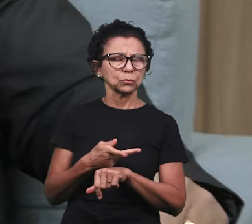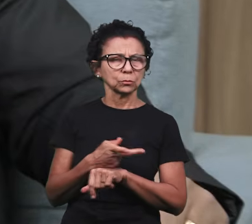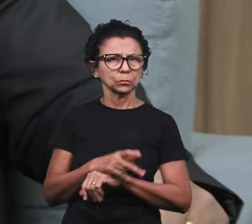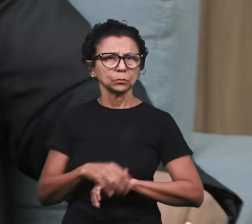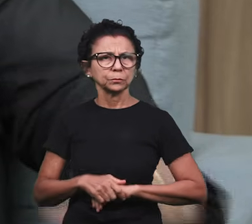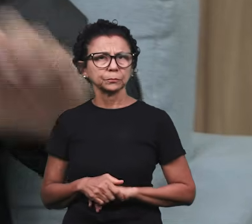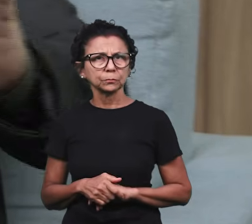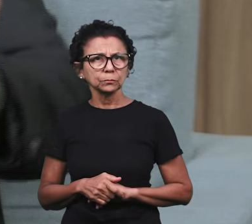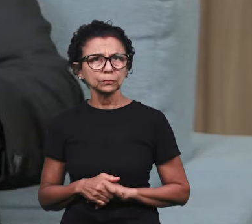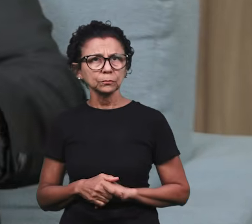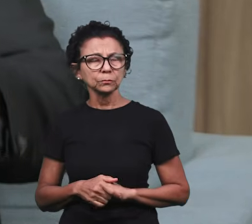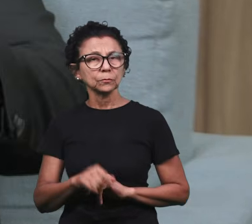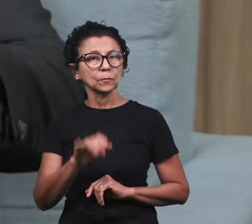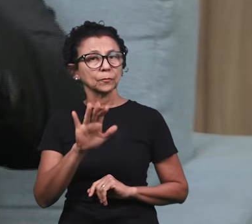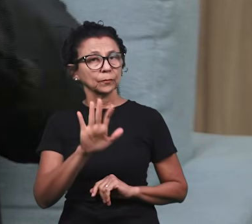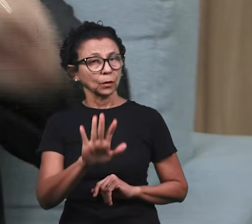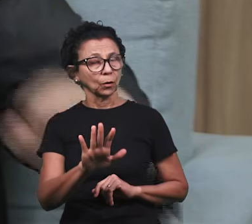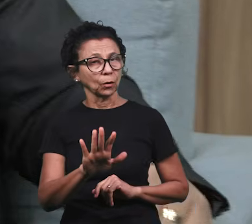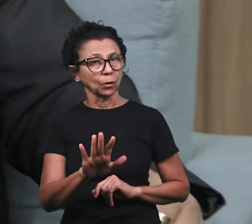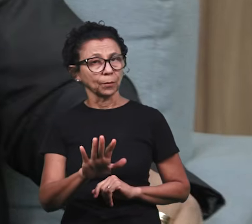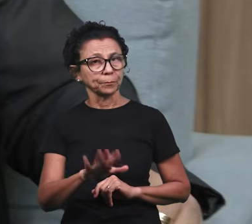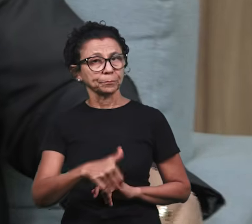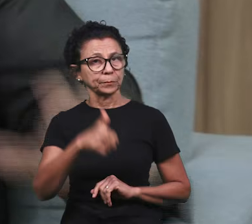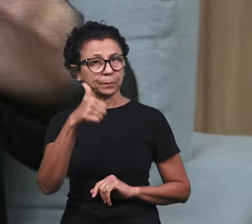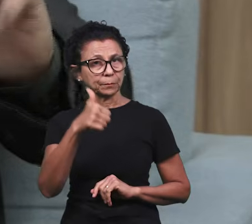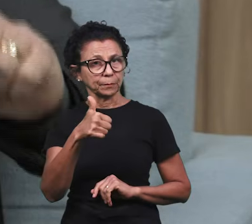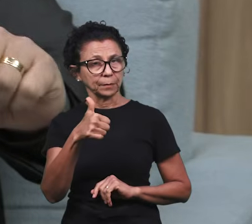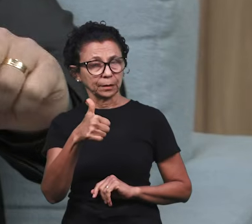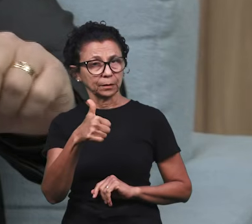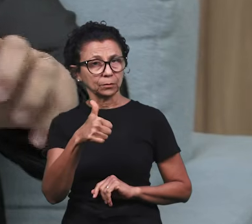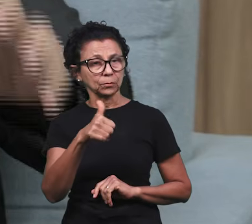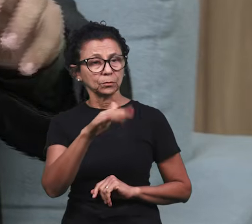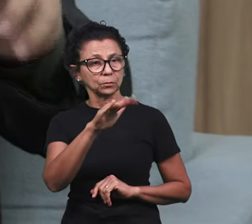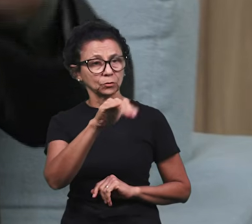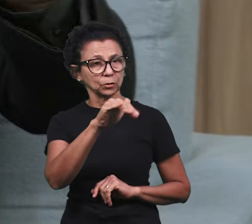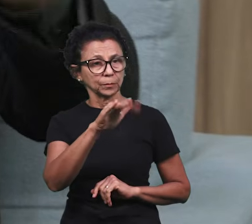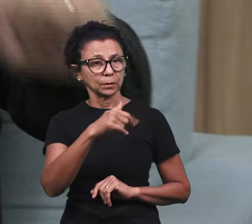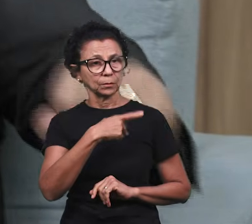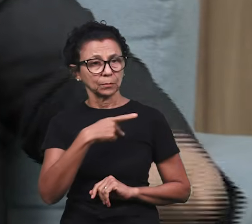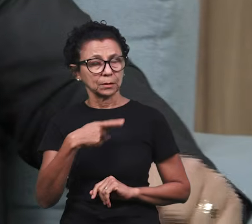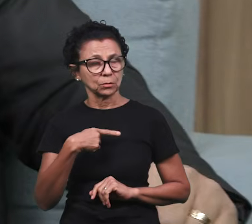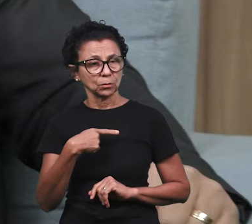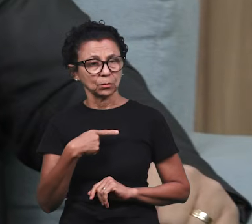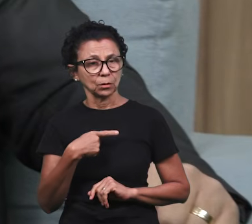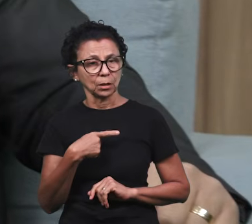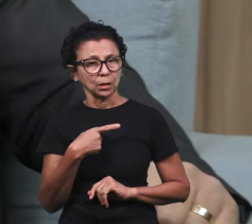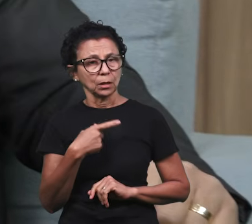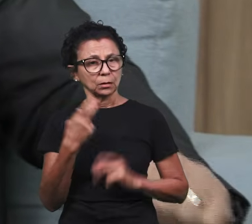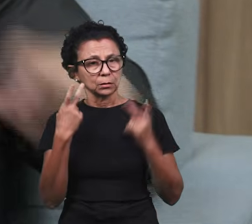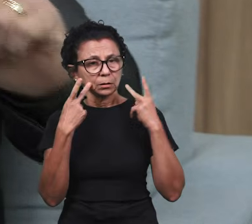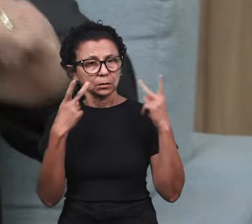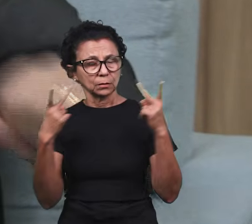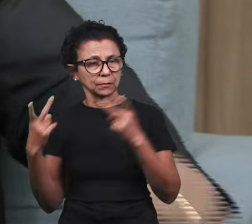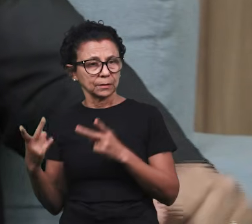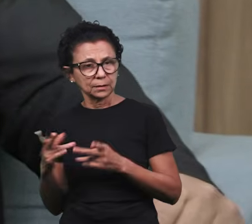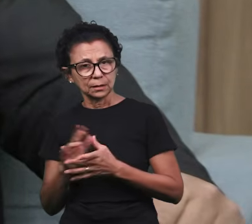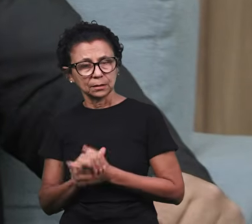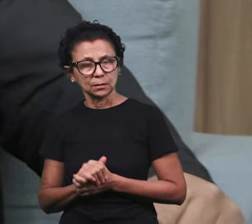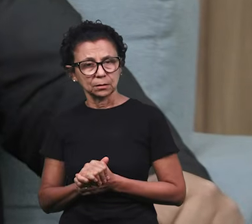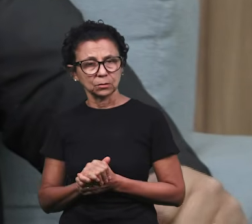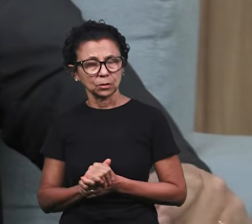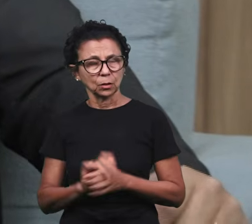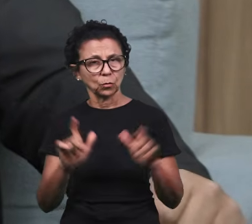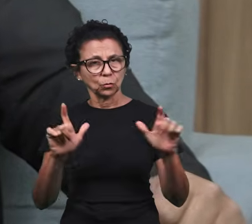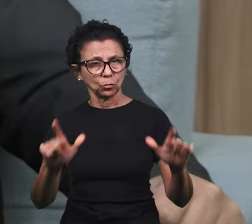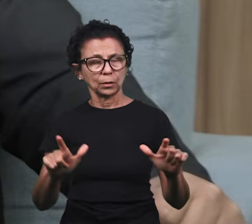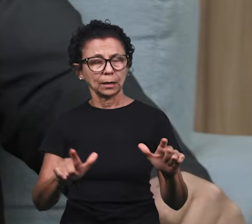da sua igreja, mas não faz sem comunicar o seu pastor, não. Chama o seu pastor e diz, pastor, nós queremos visitar uma ILPI, uma casa de